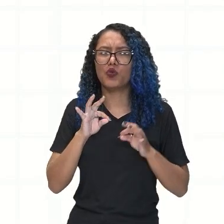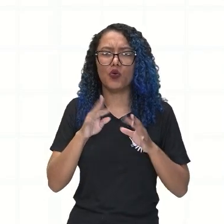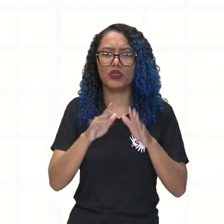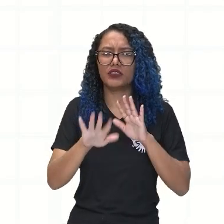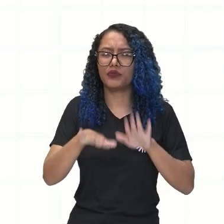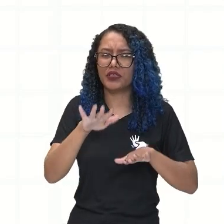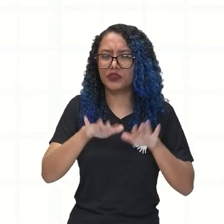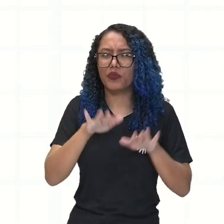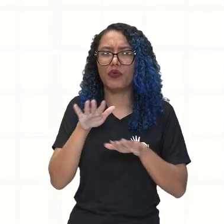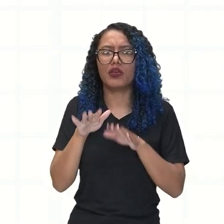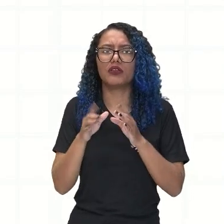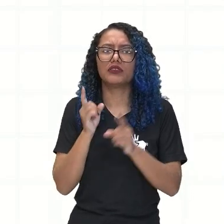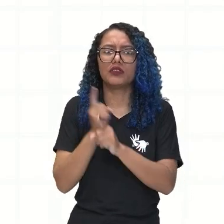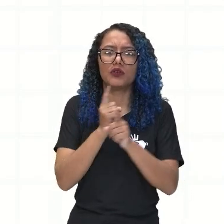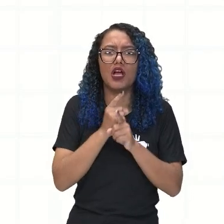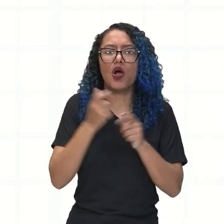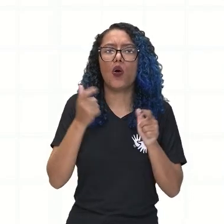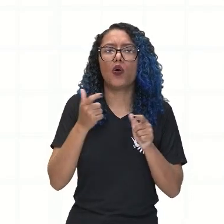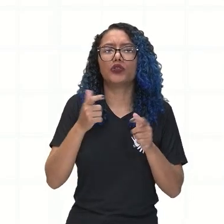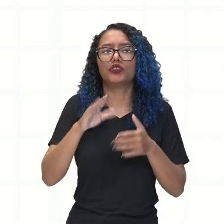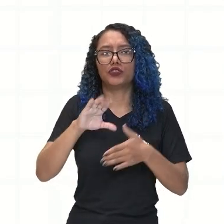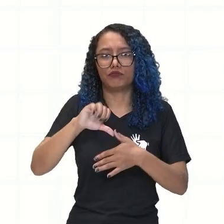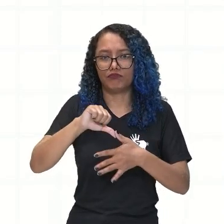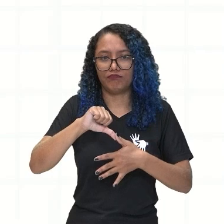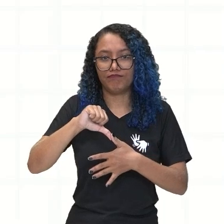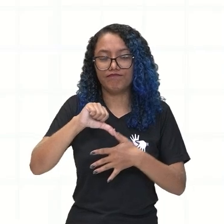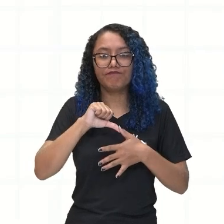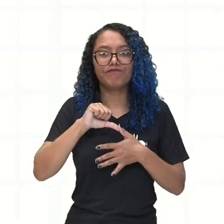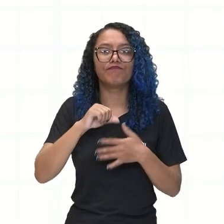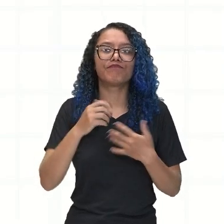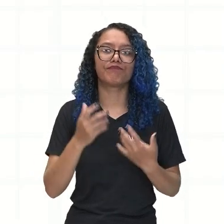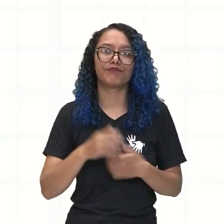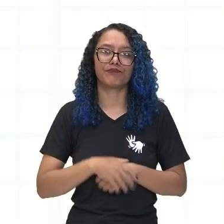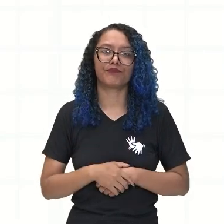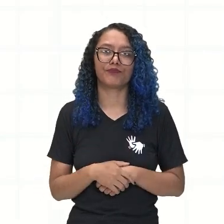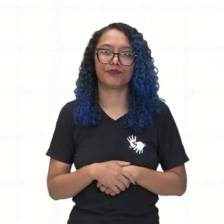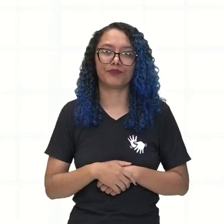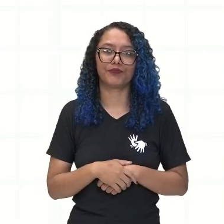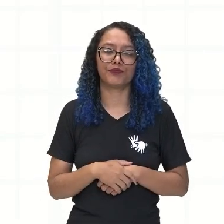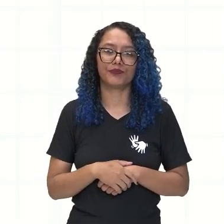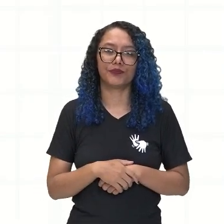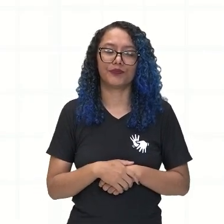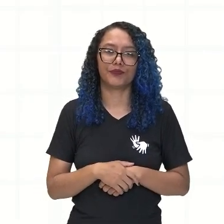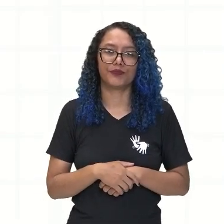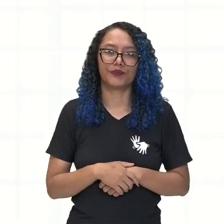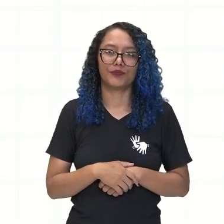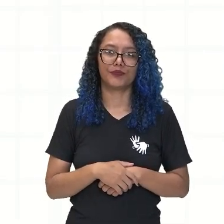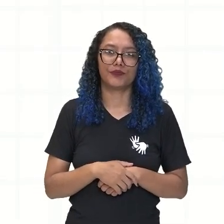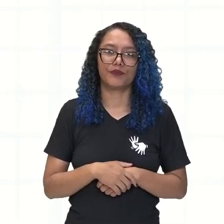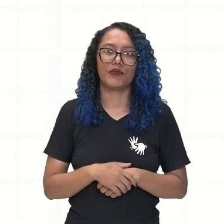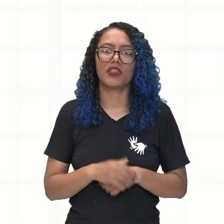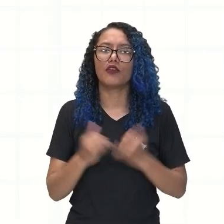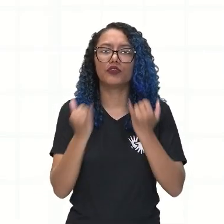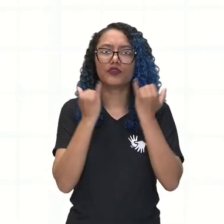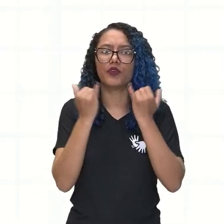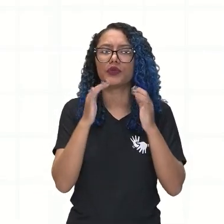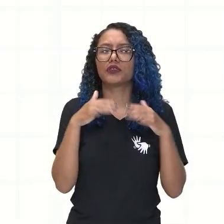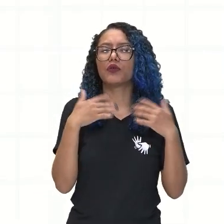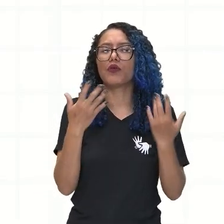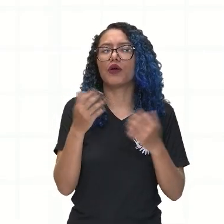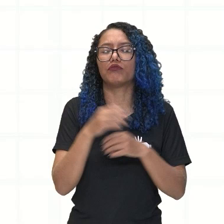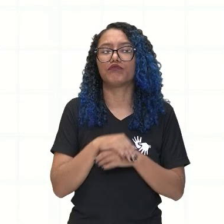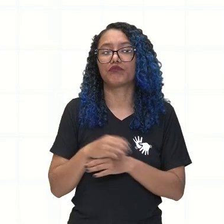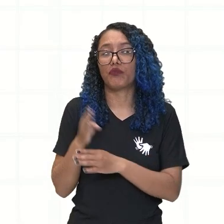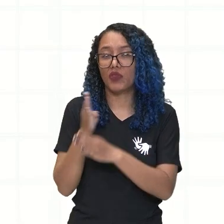aí que esse texto ele vai trazer algumas informações. Quais informações? A descoberta, liderado por Frederico J.